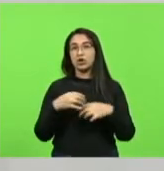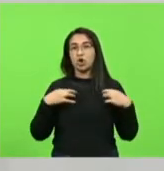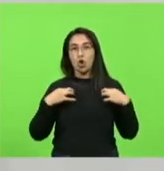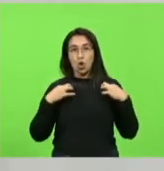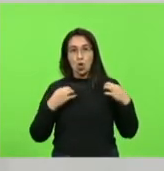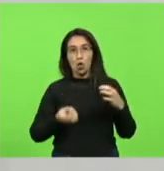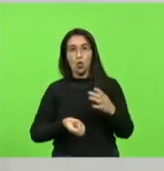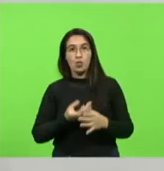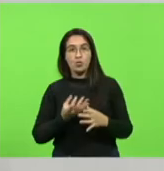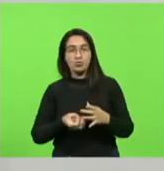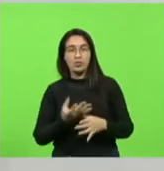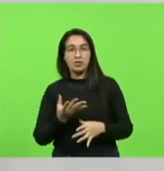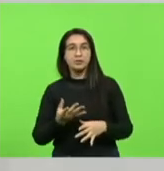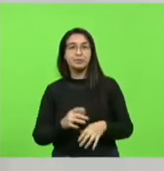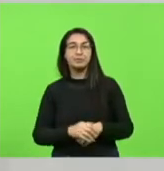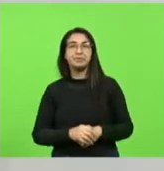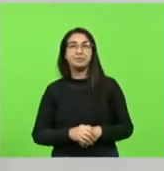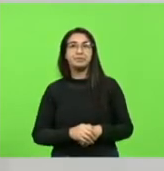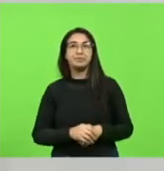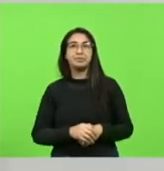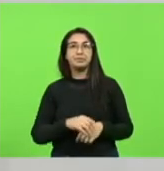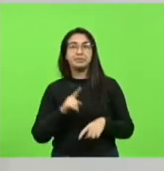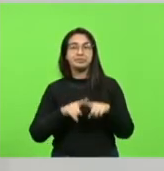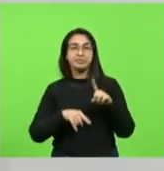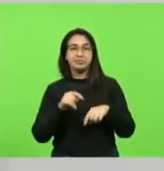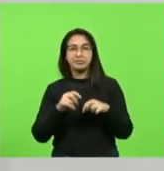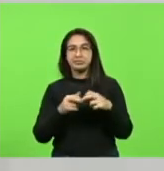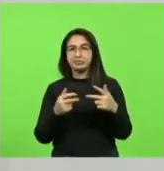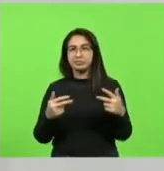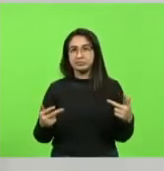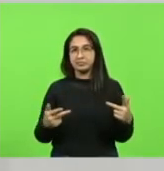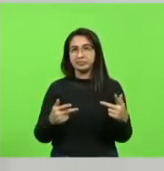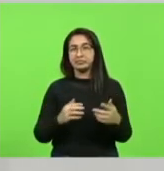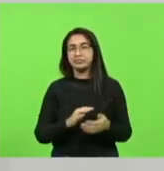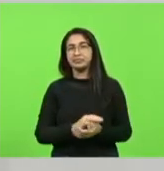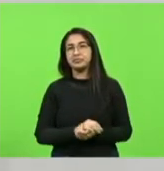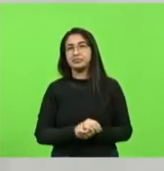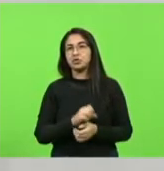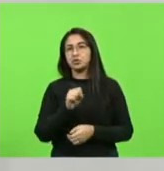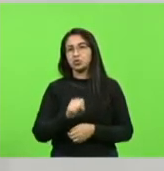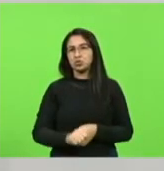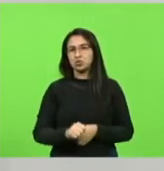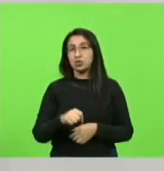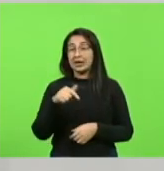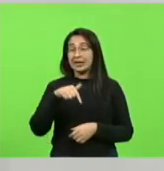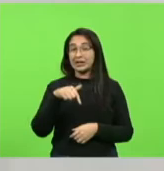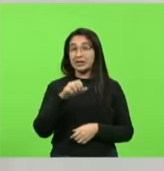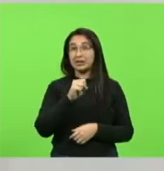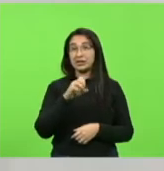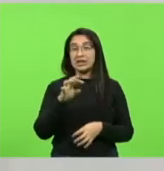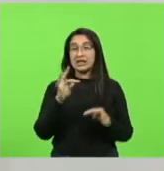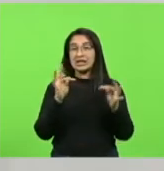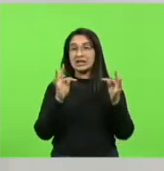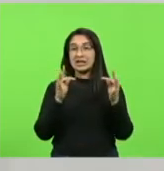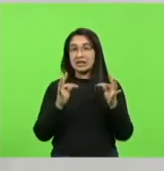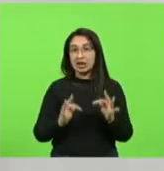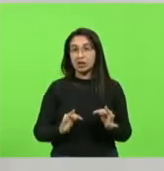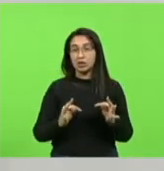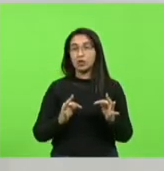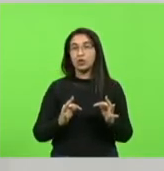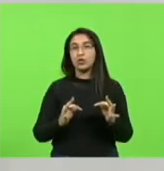setor metal mecânico no norte, setor cerâmico no sul, e assim Santa Casa, setor de tecnologia da